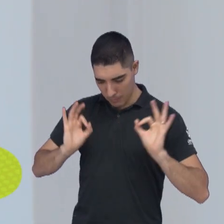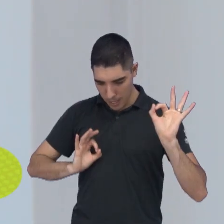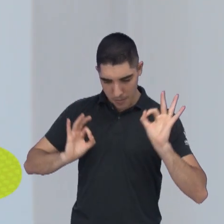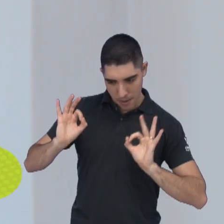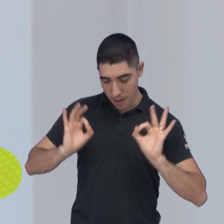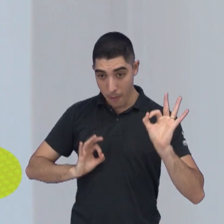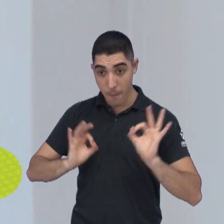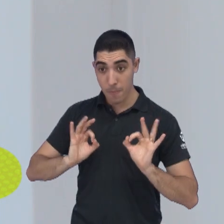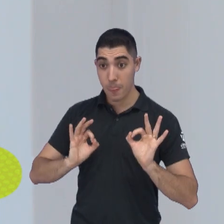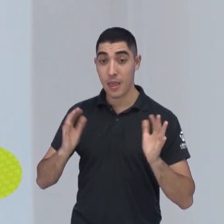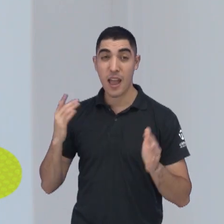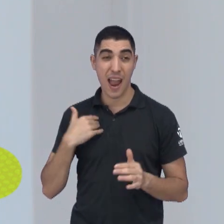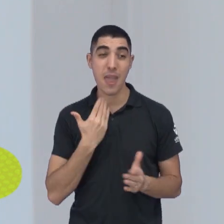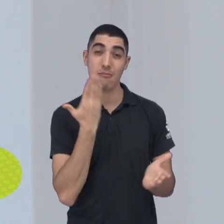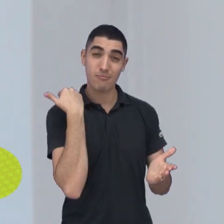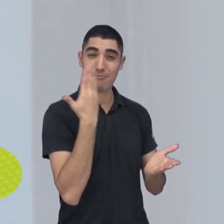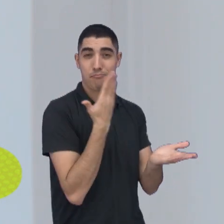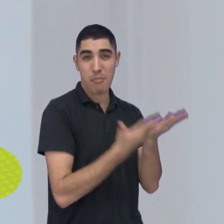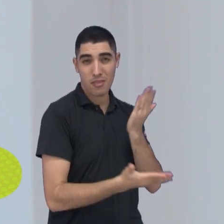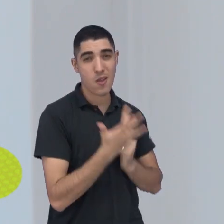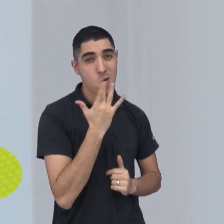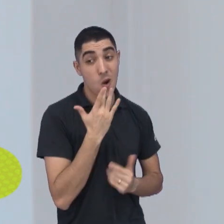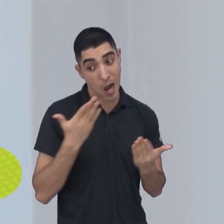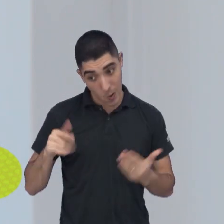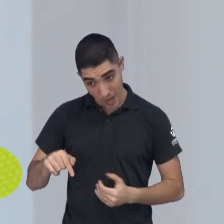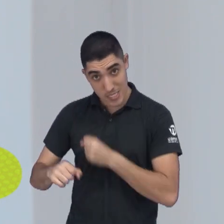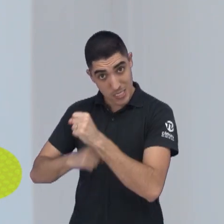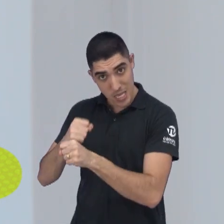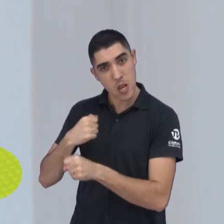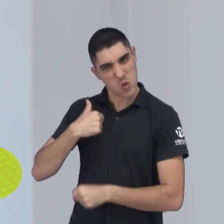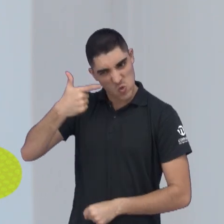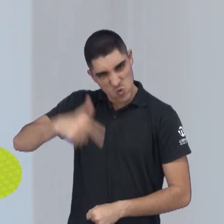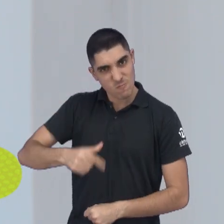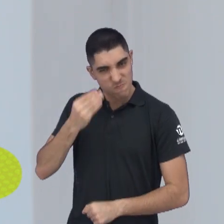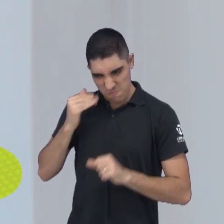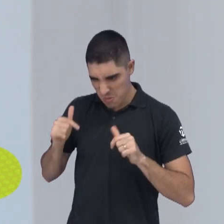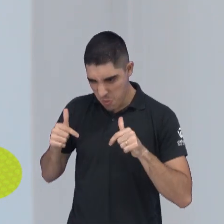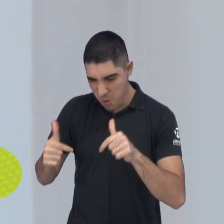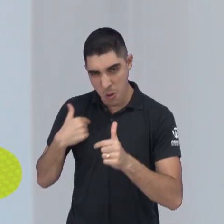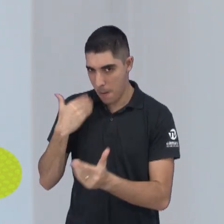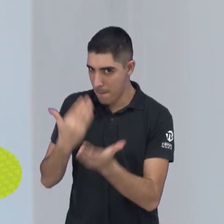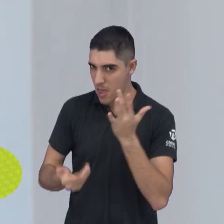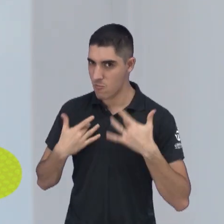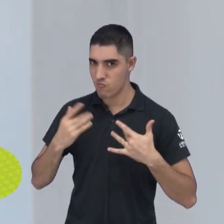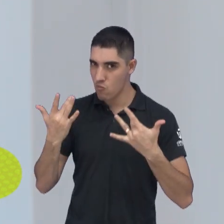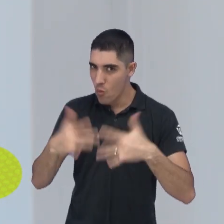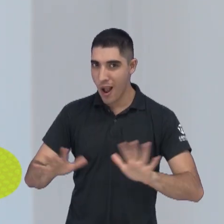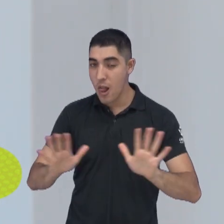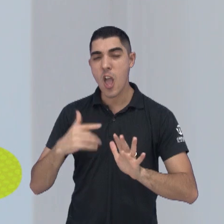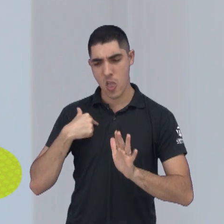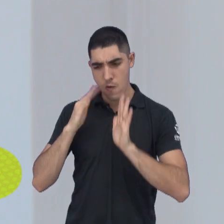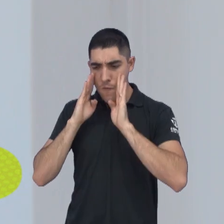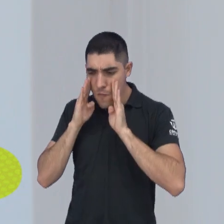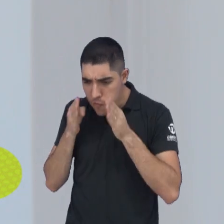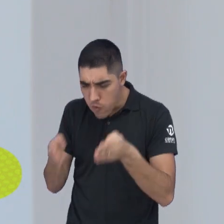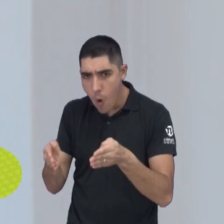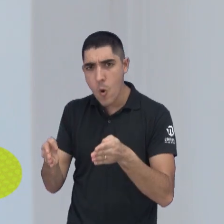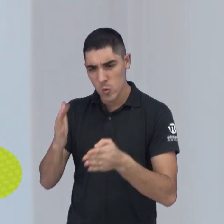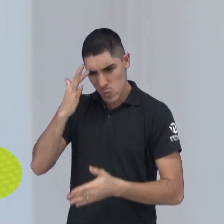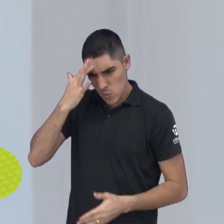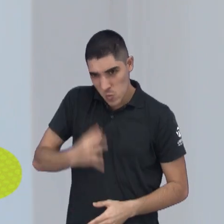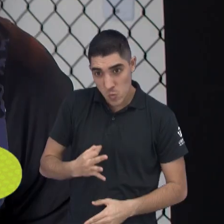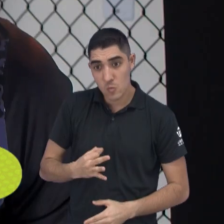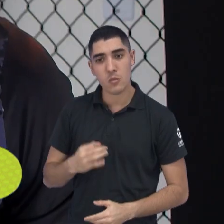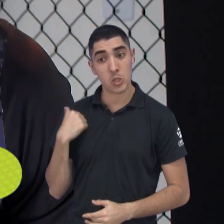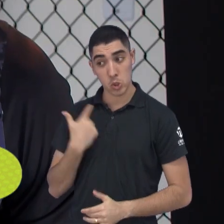mas custaram o ouro. Então esse ano eu não vou cometer eles de novo. E estou com foco, confiança e toda a minha equipe trabalhou